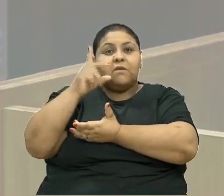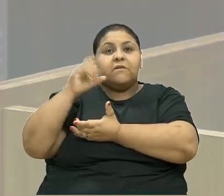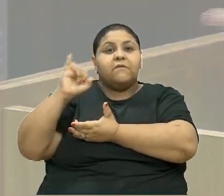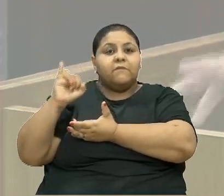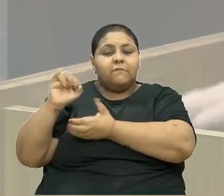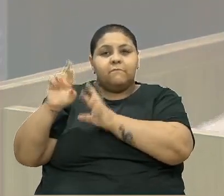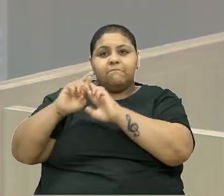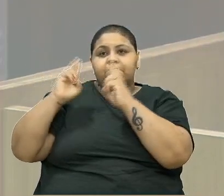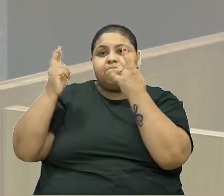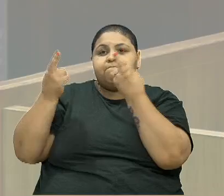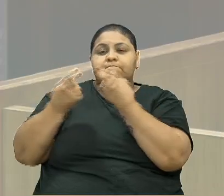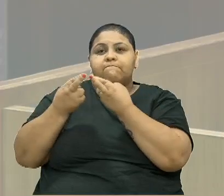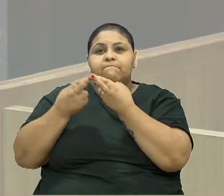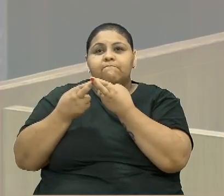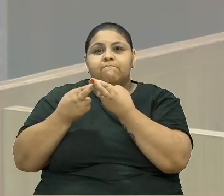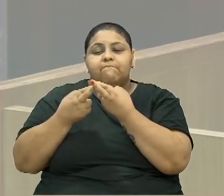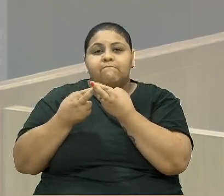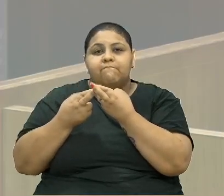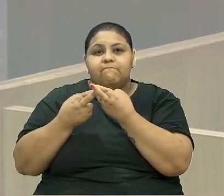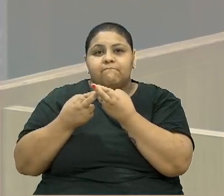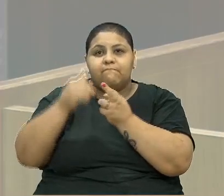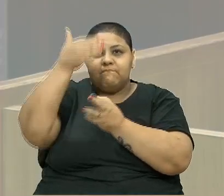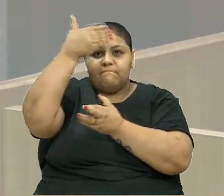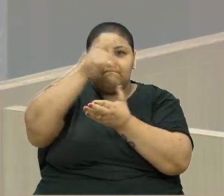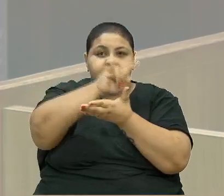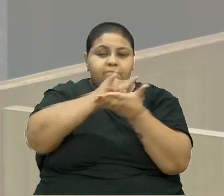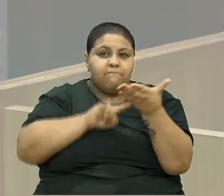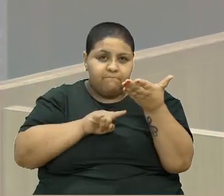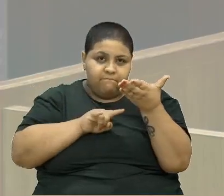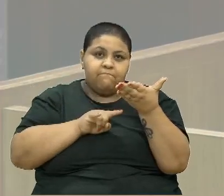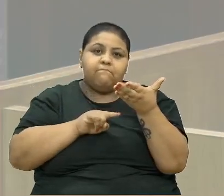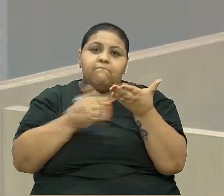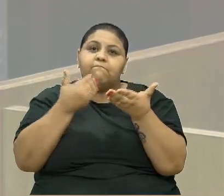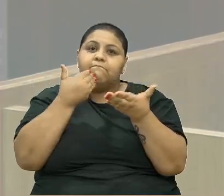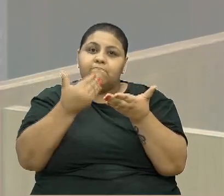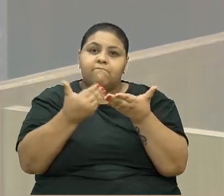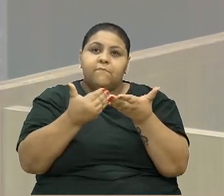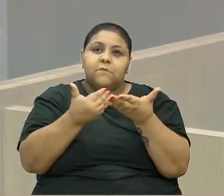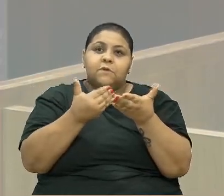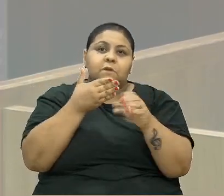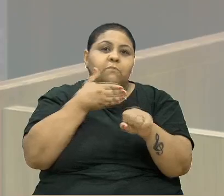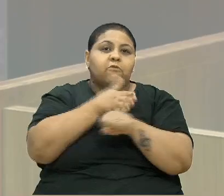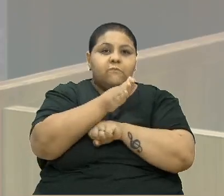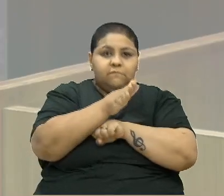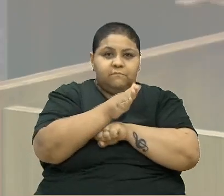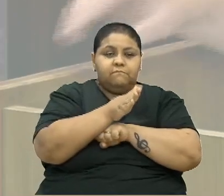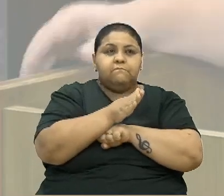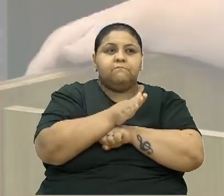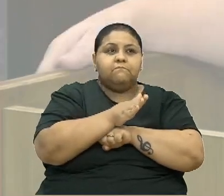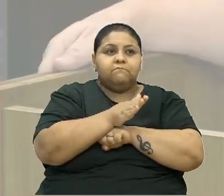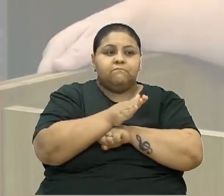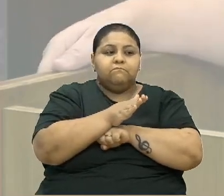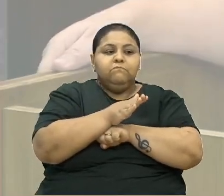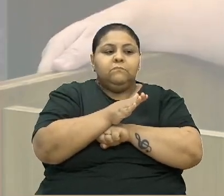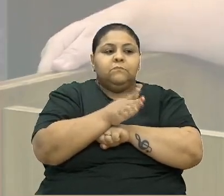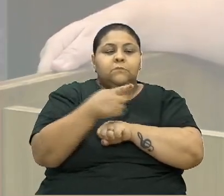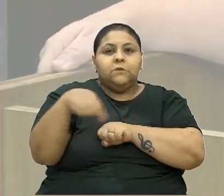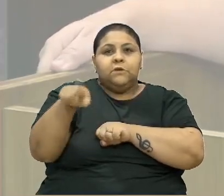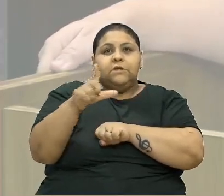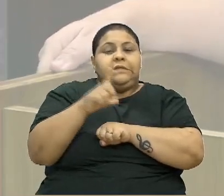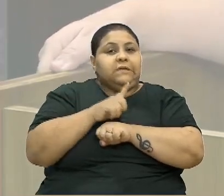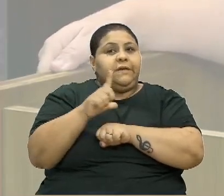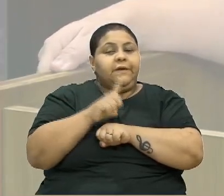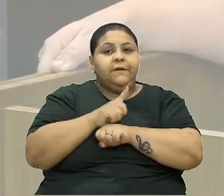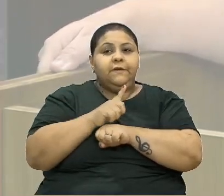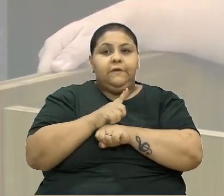CPI, onde reprovou alguns documentos que foram pedidos à aprovação. Uma parte, vereador. E aí, a gente tem